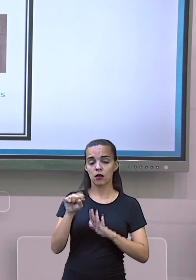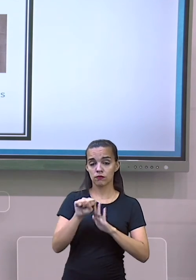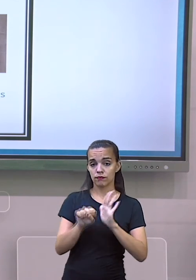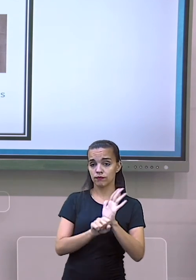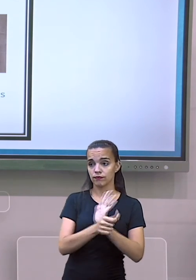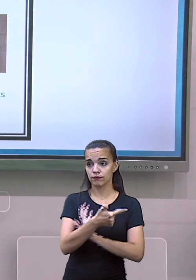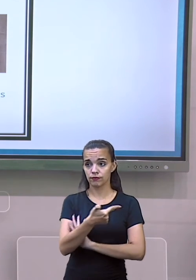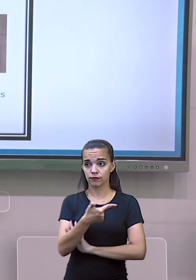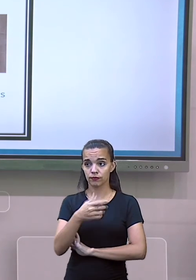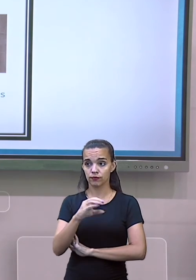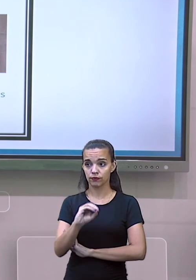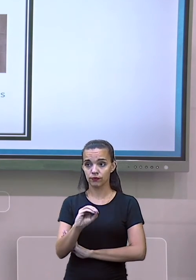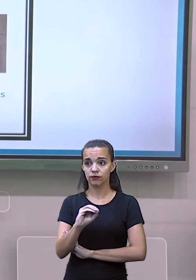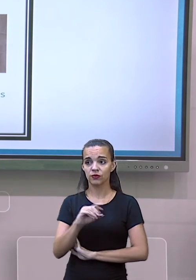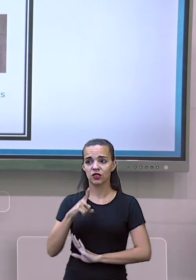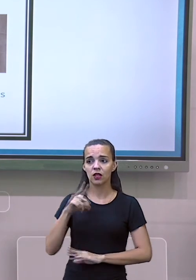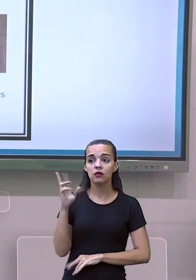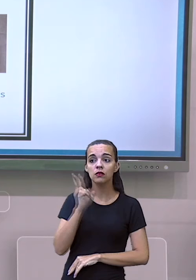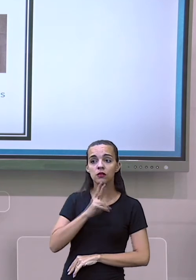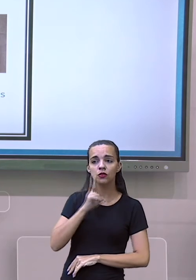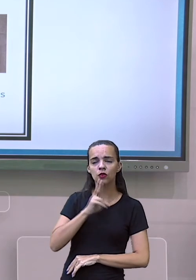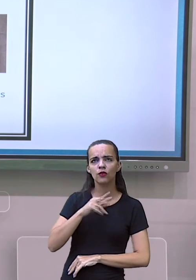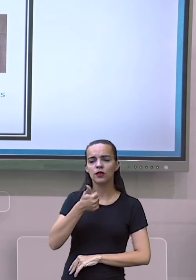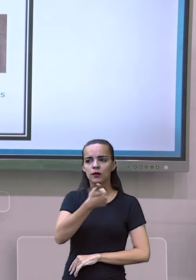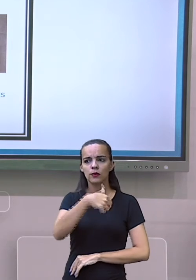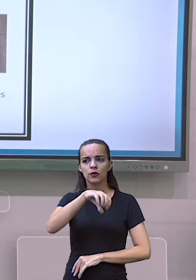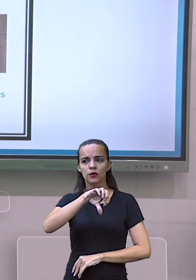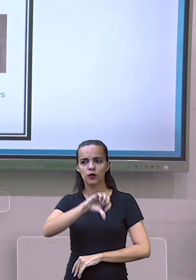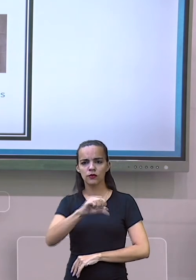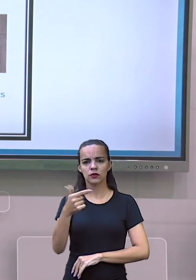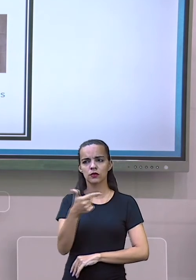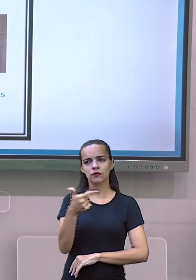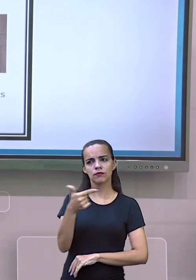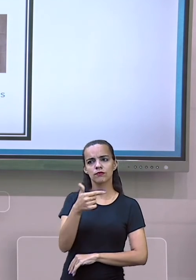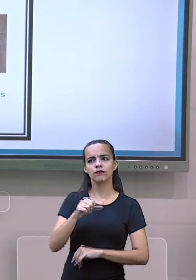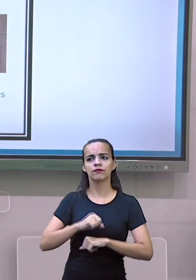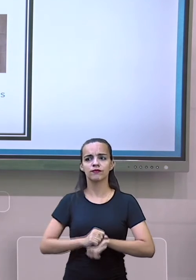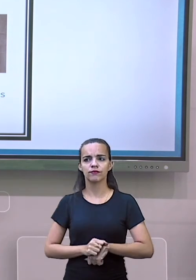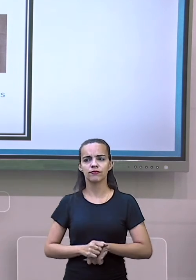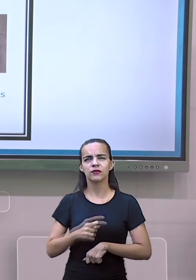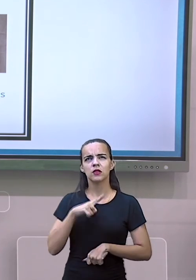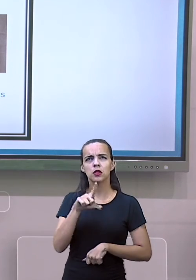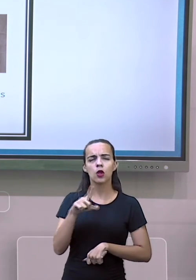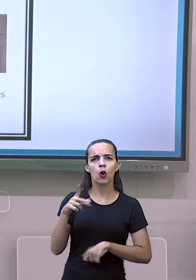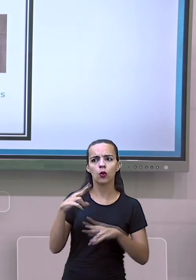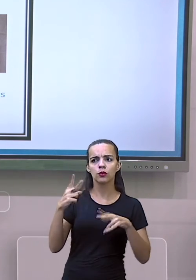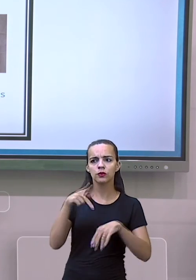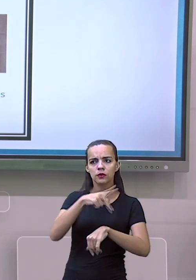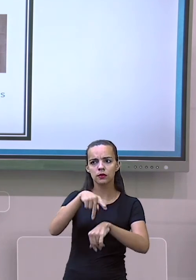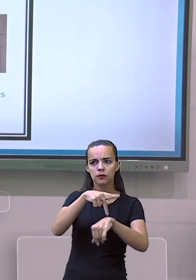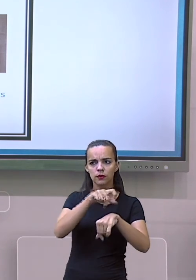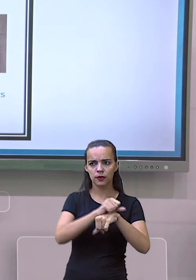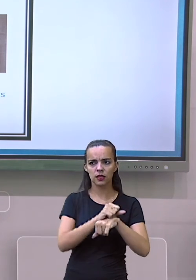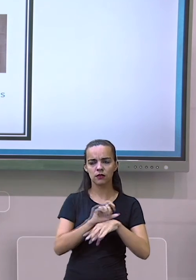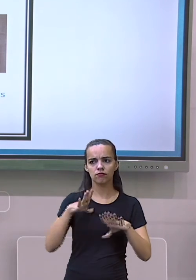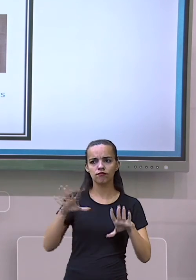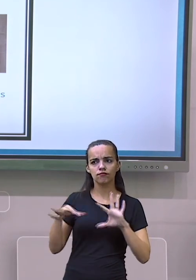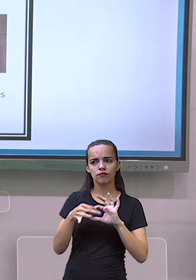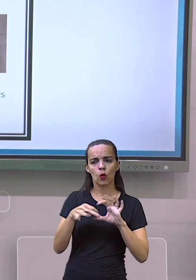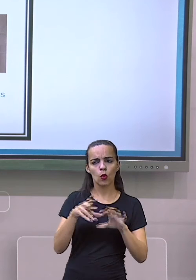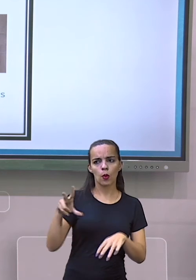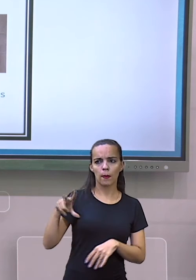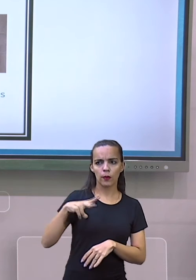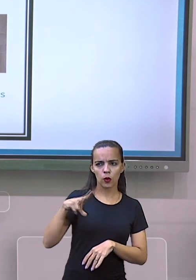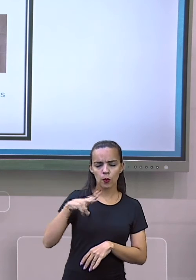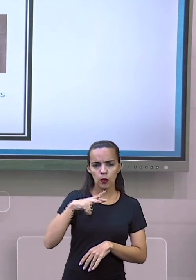XX, lá na Rússia. Em 1922, unificada a outros países, formou a União das Repúblicas